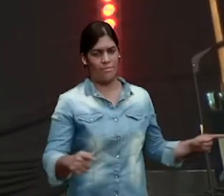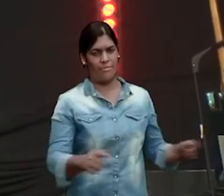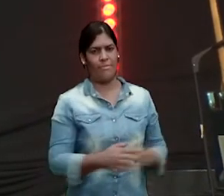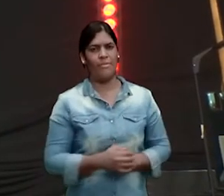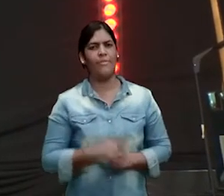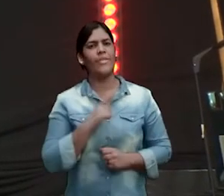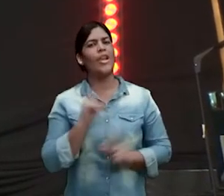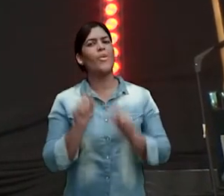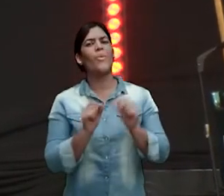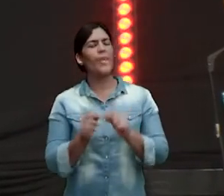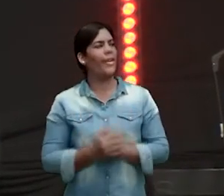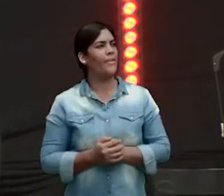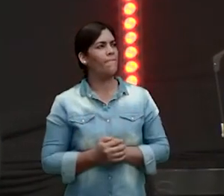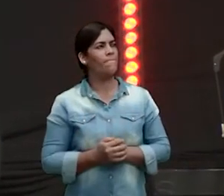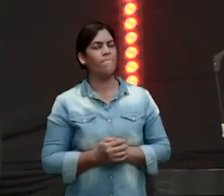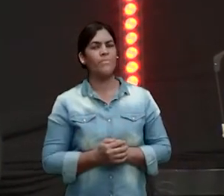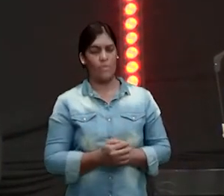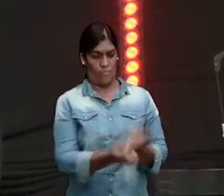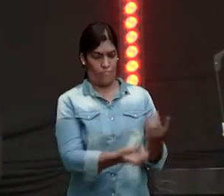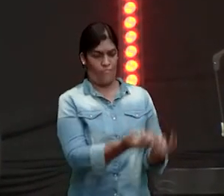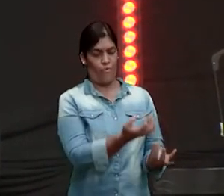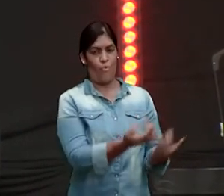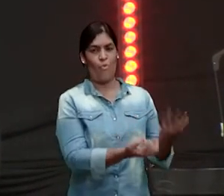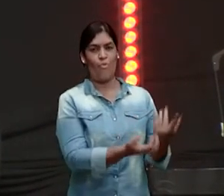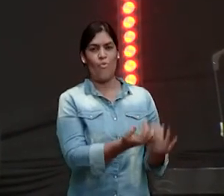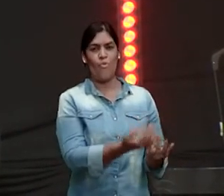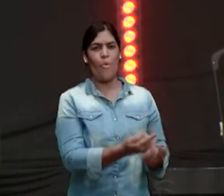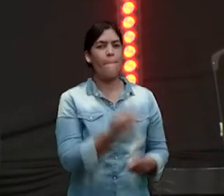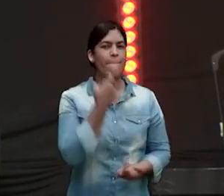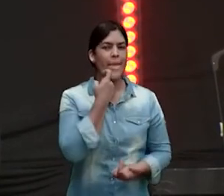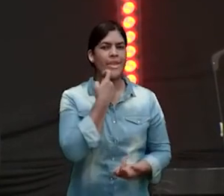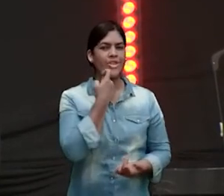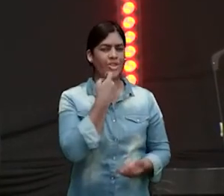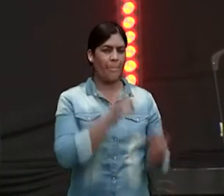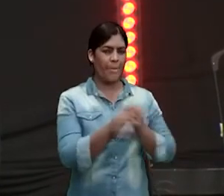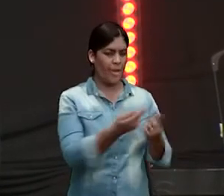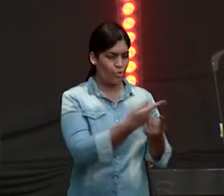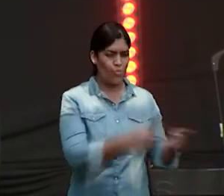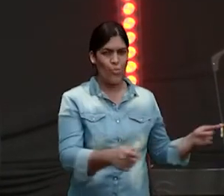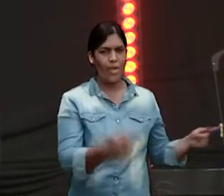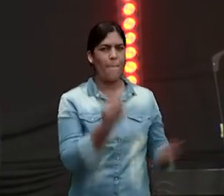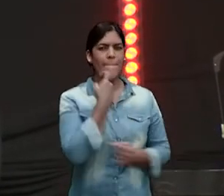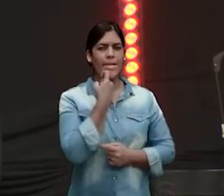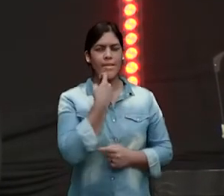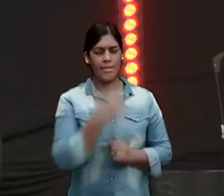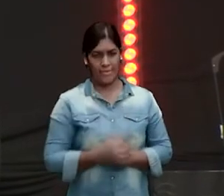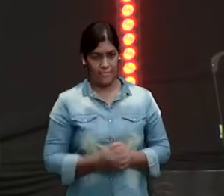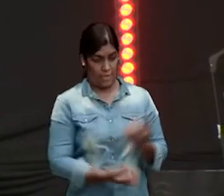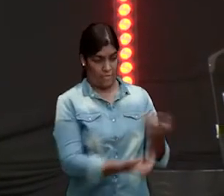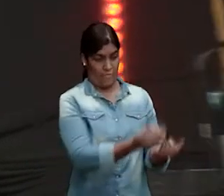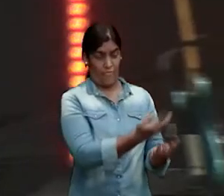e tem ali um um um fogo ali aonde eles vão assar o peixe esse fogo